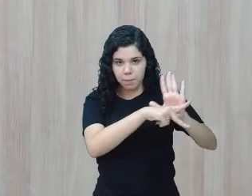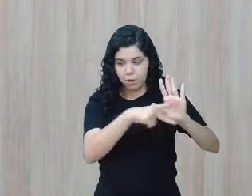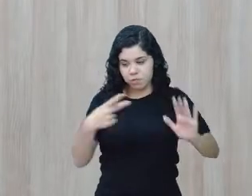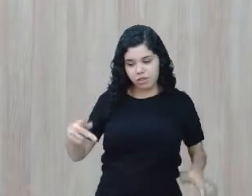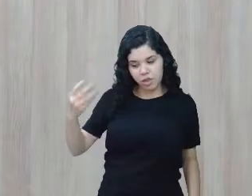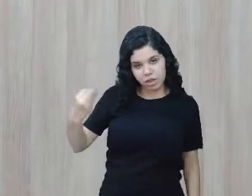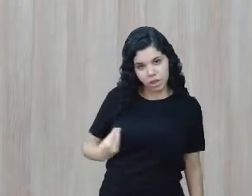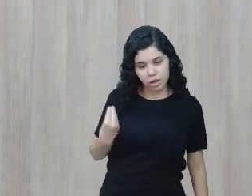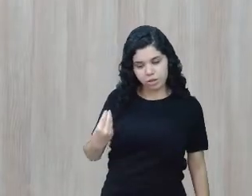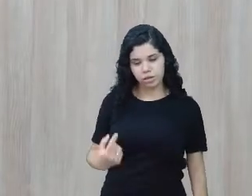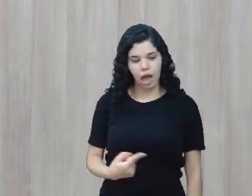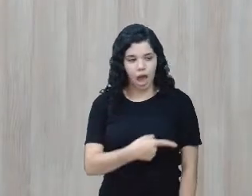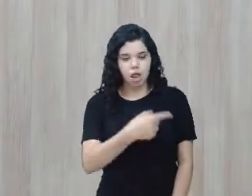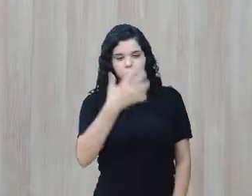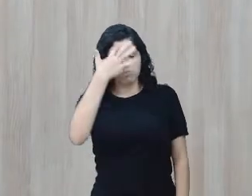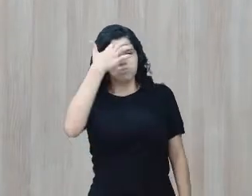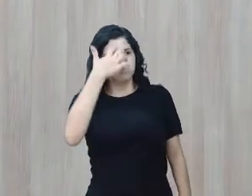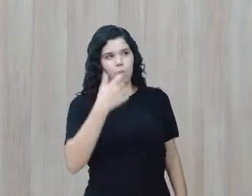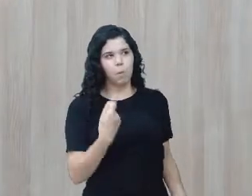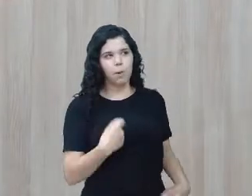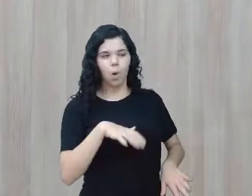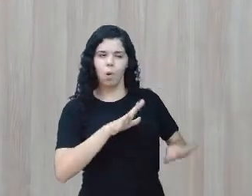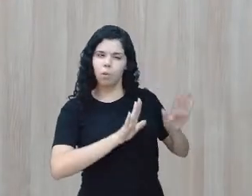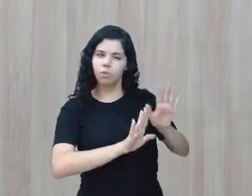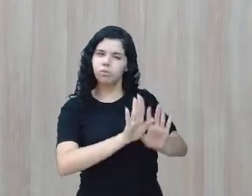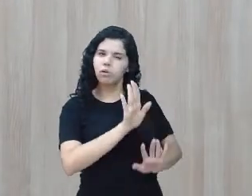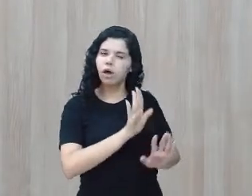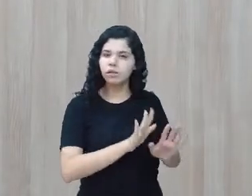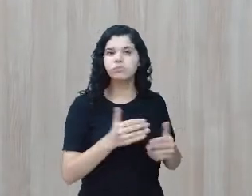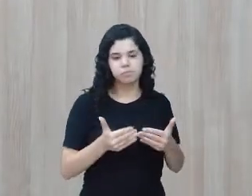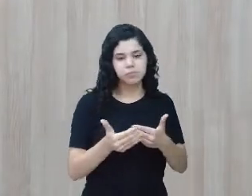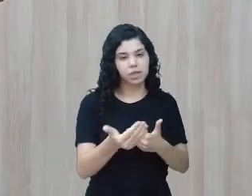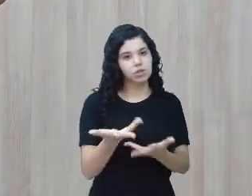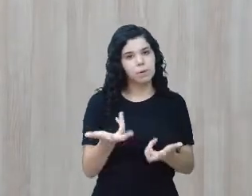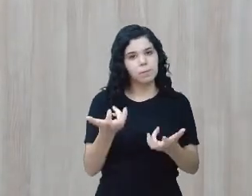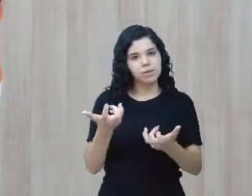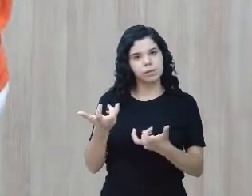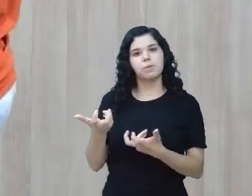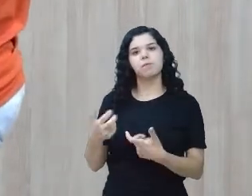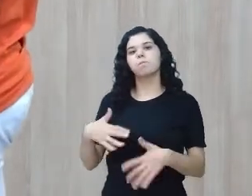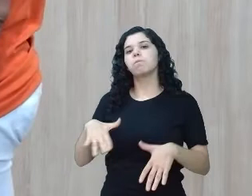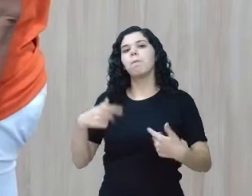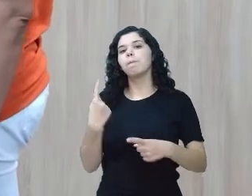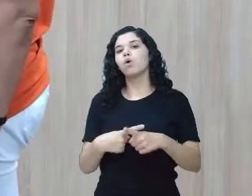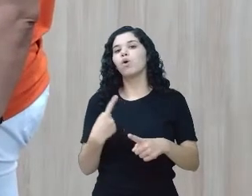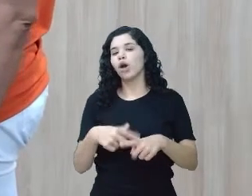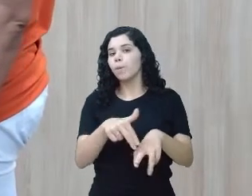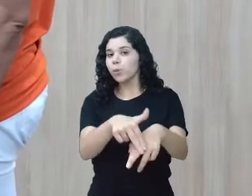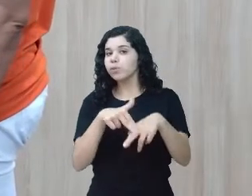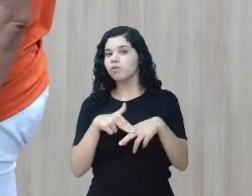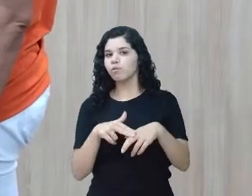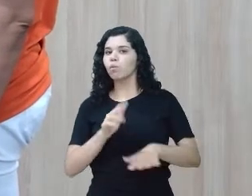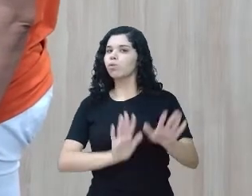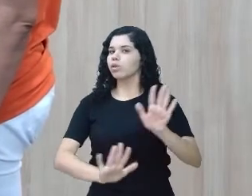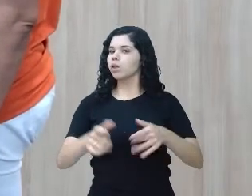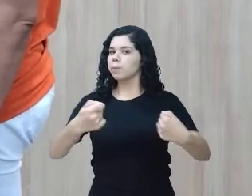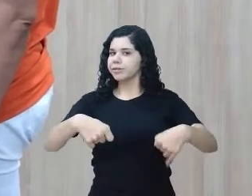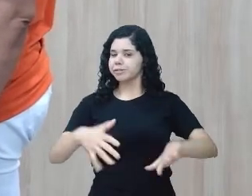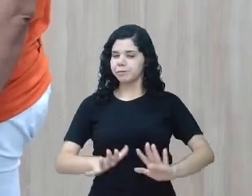a gente tem que ter cuidado. E vamos ver por que esse cuidado tão grande desses senhores de engenho.